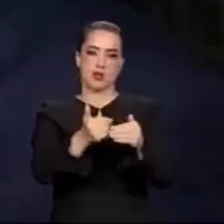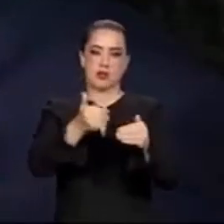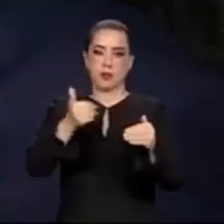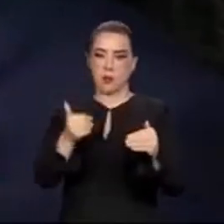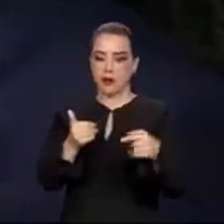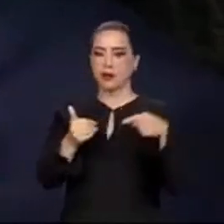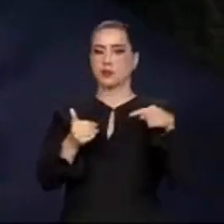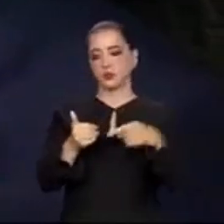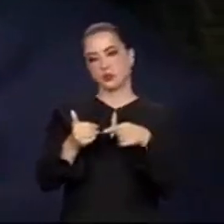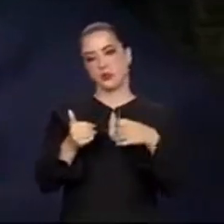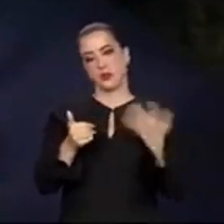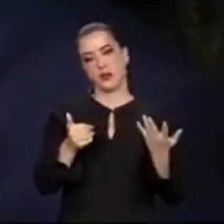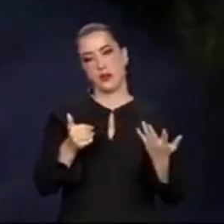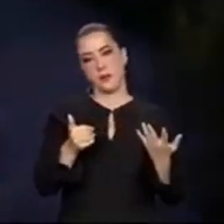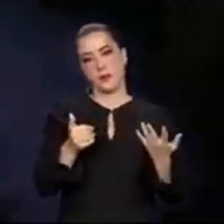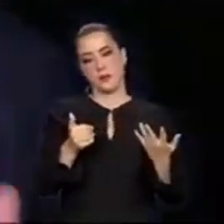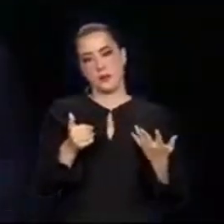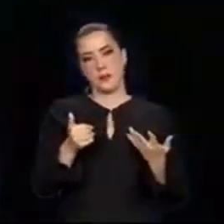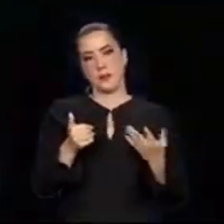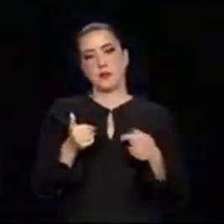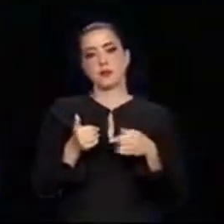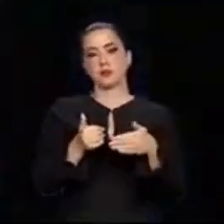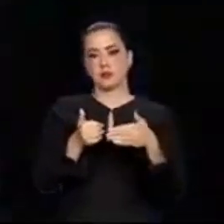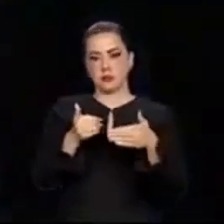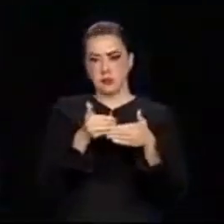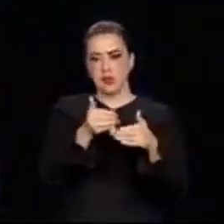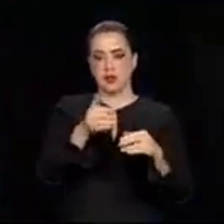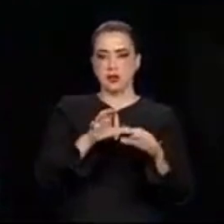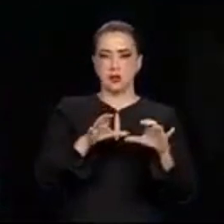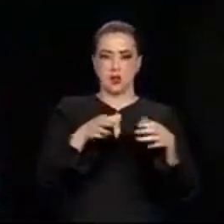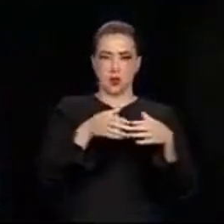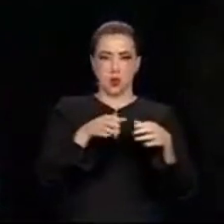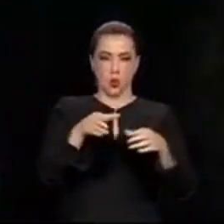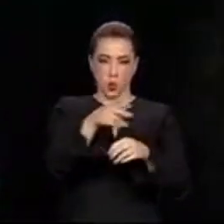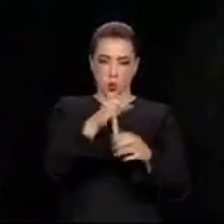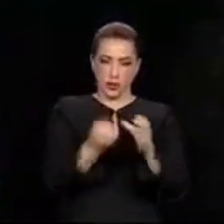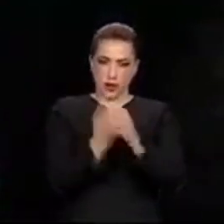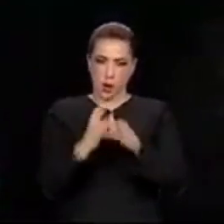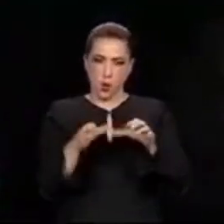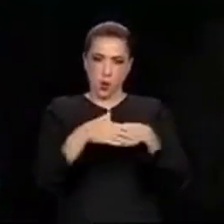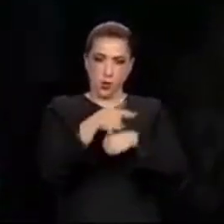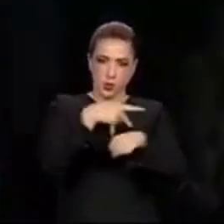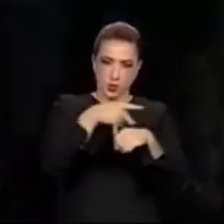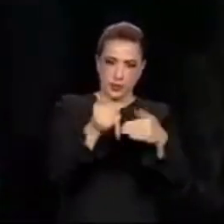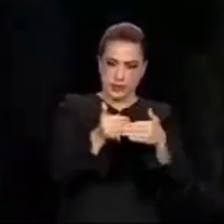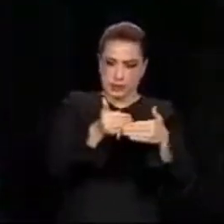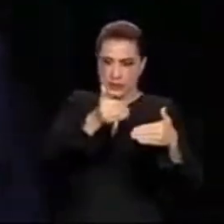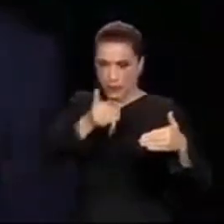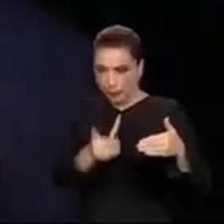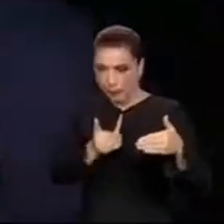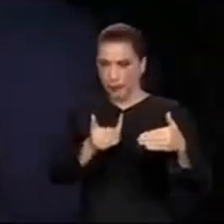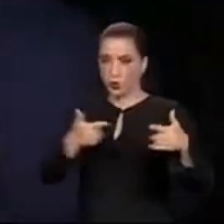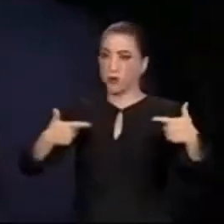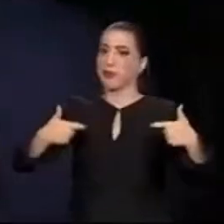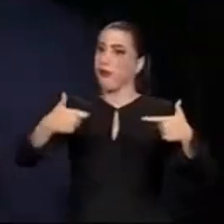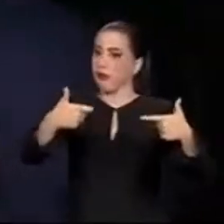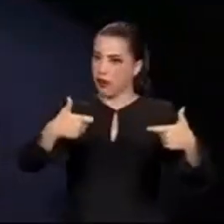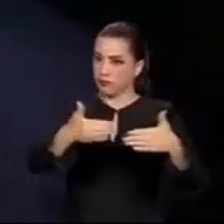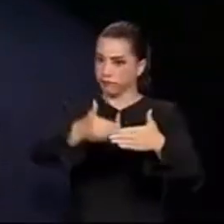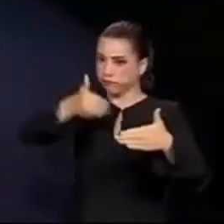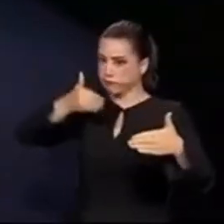diretamente na guerra da Rússia contar Ucrânia para que a gente encontre